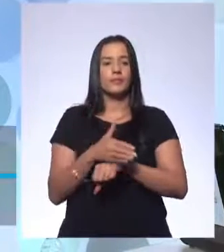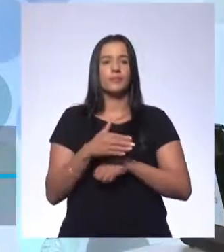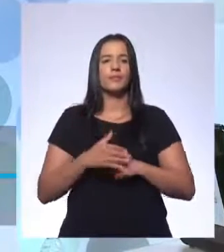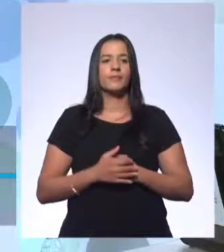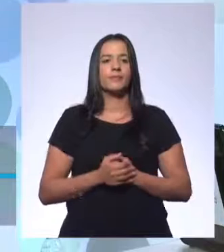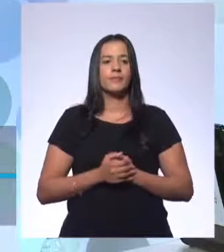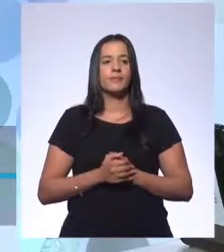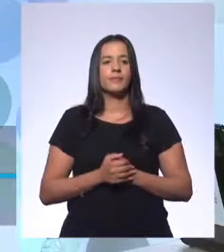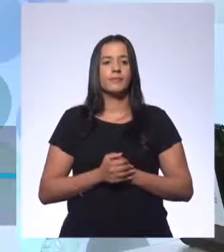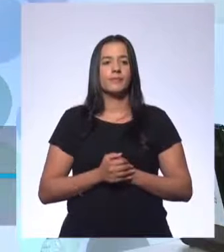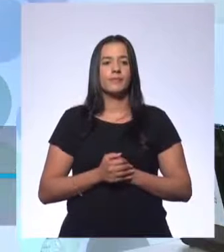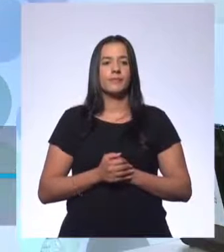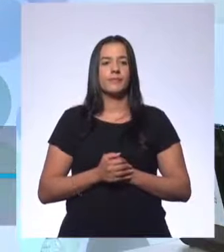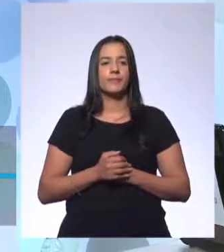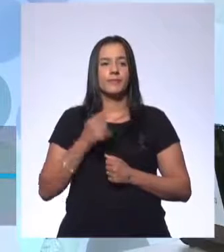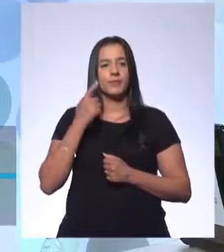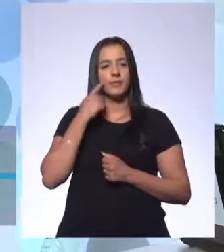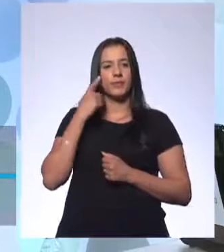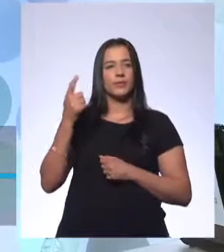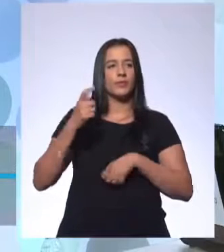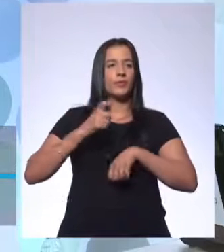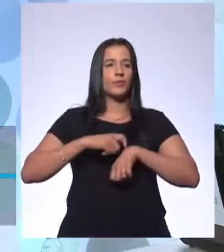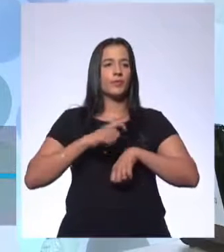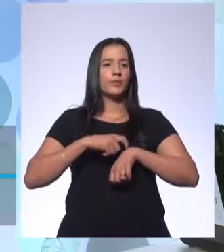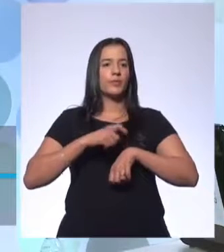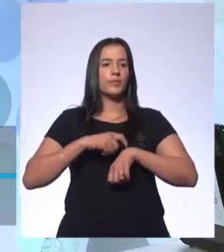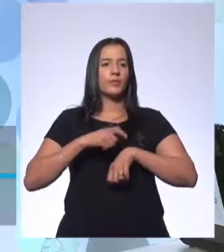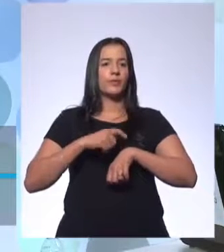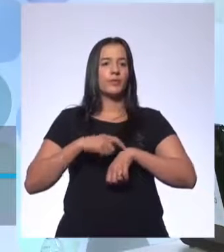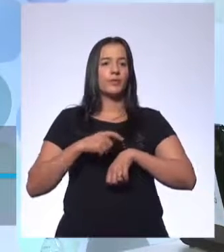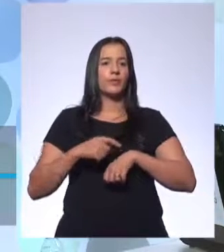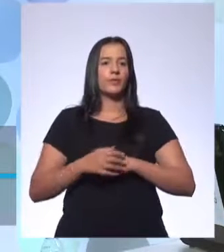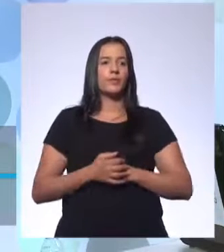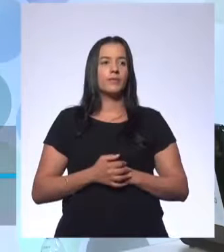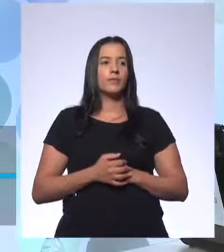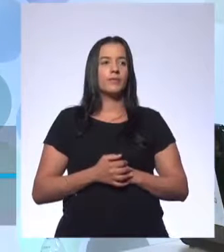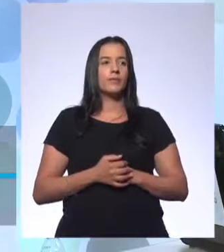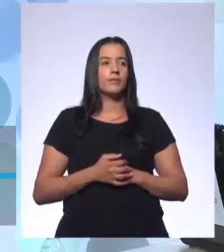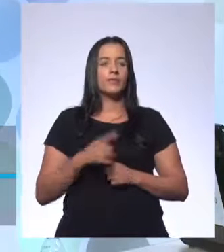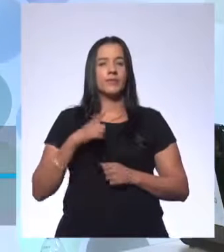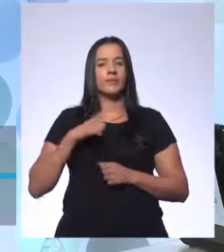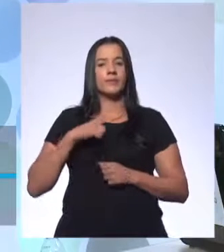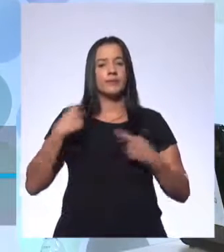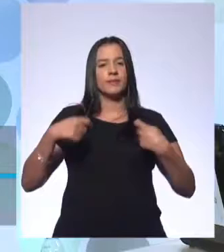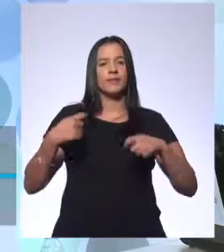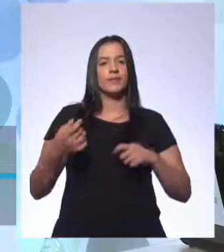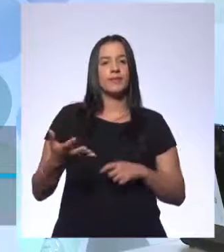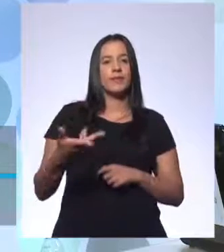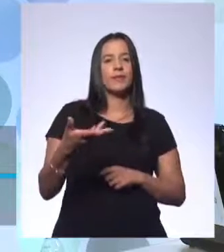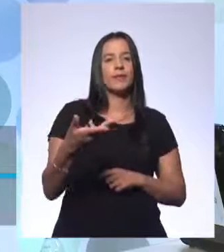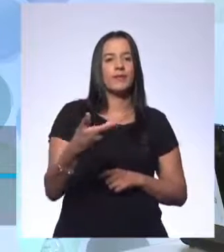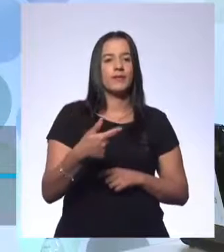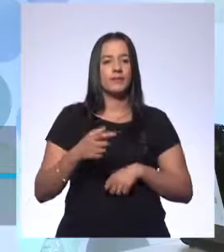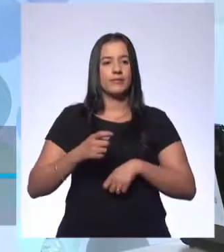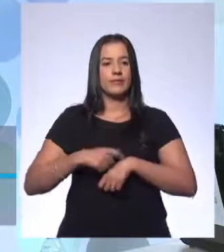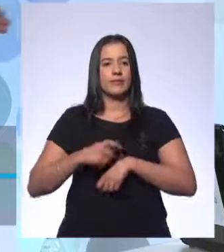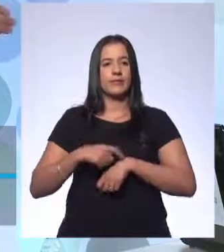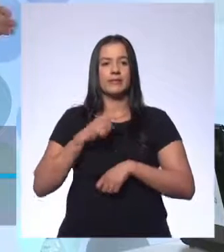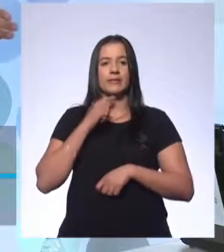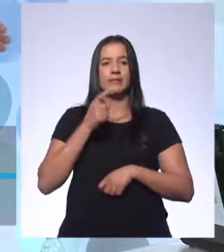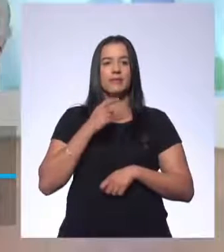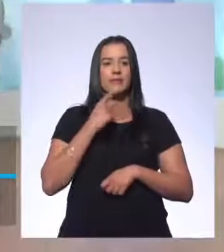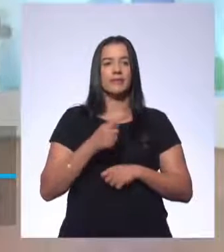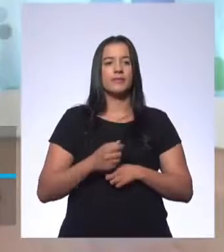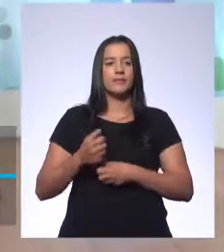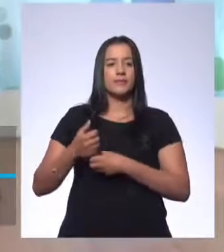me computadorizar um pouquinho a nossa aula, porque essa aula ela tem que ser um pouco rápida, senão não vai dar tempo, né? De que pena. Como é que está